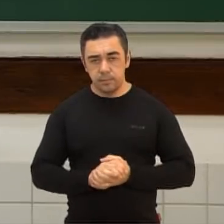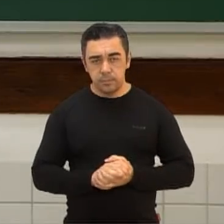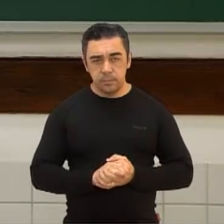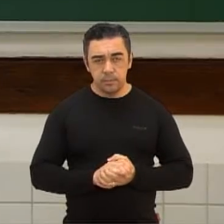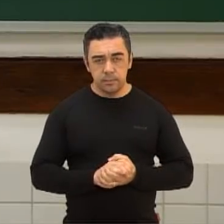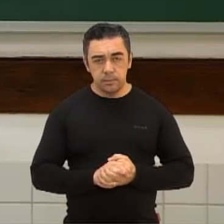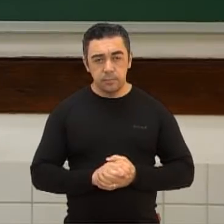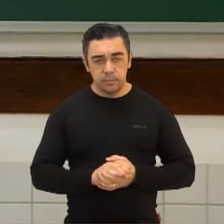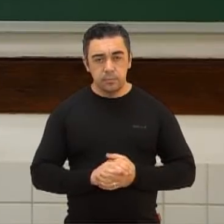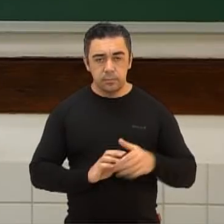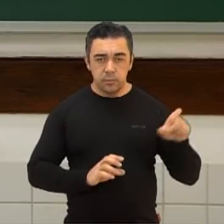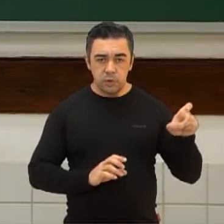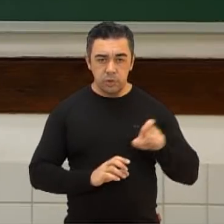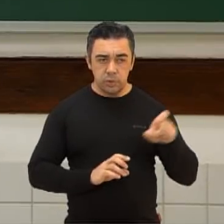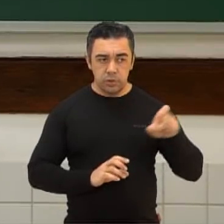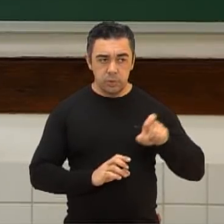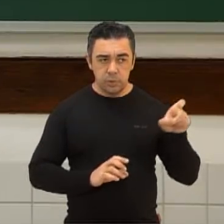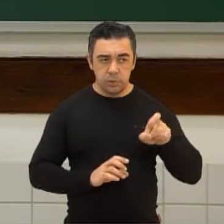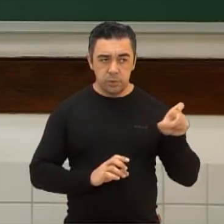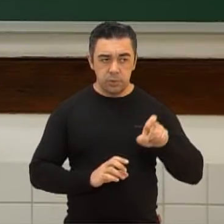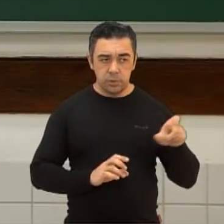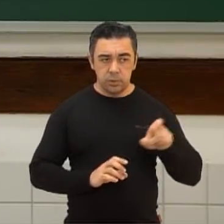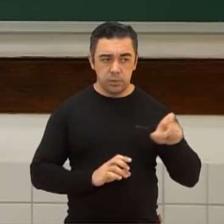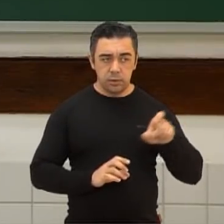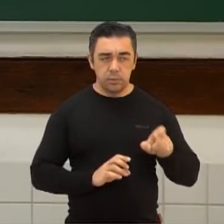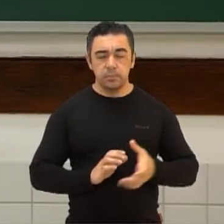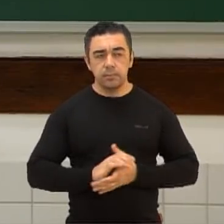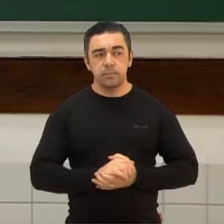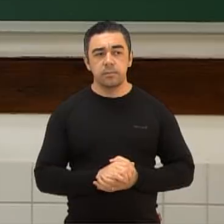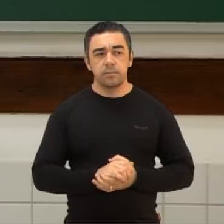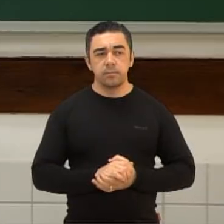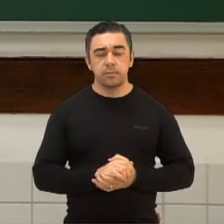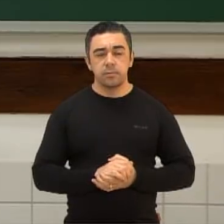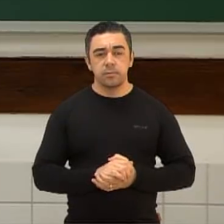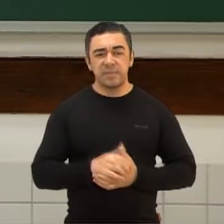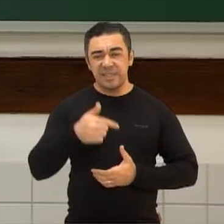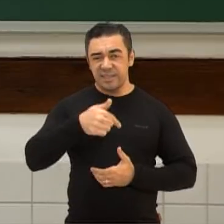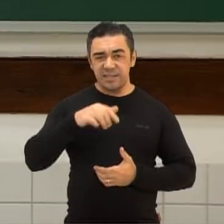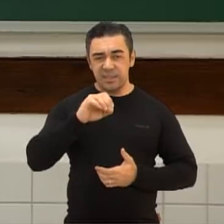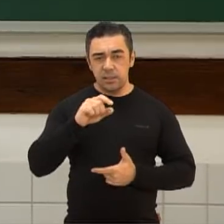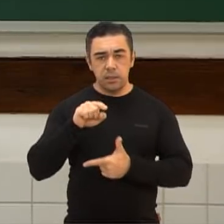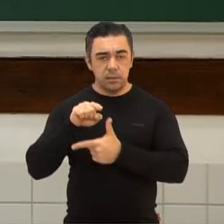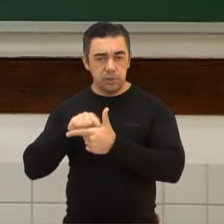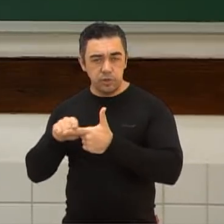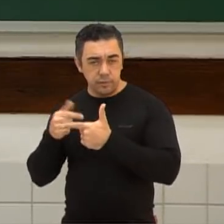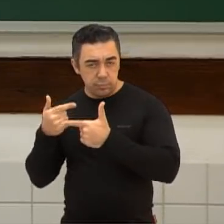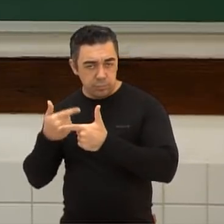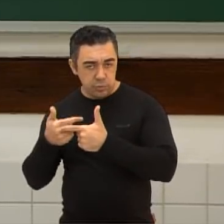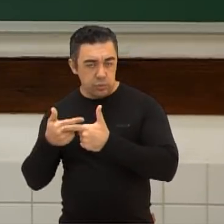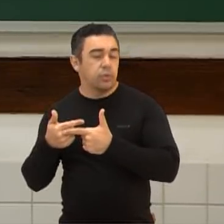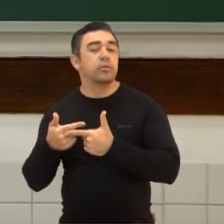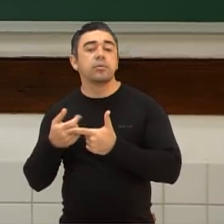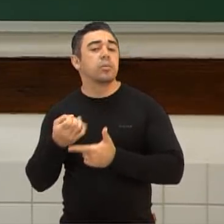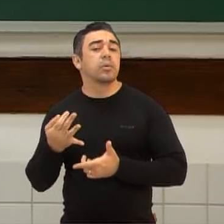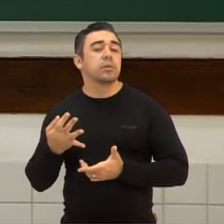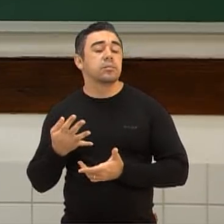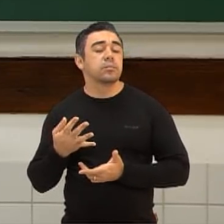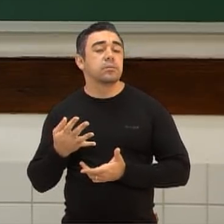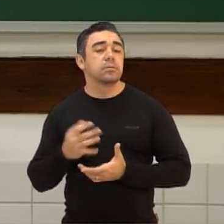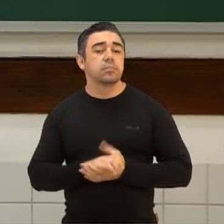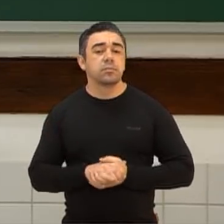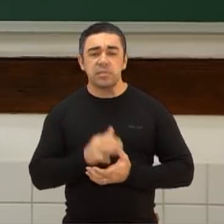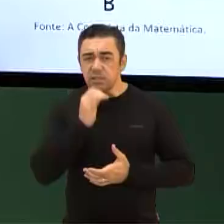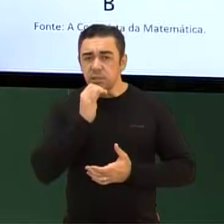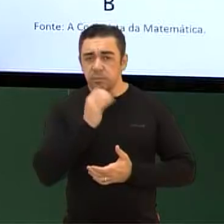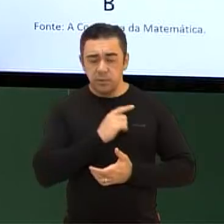2 divididos por 2 é 1, então me resultou em x. E 70 divididos por 2, 70